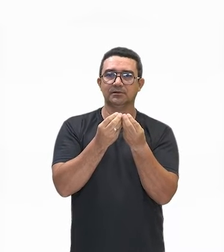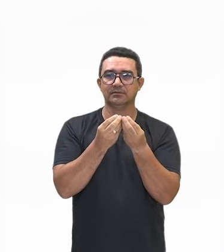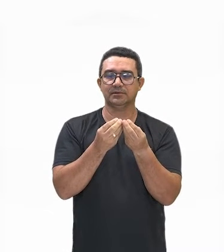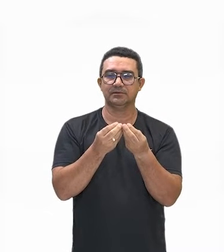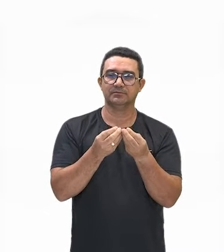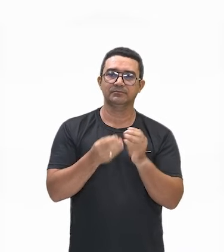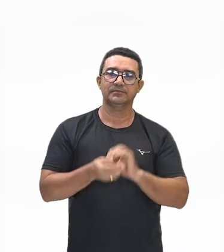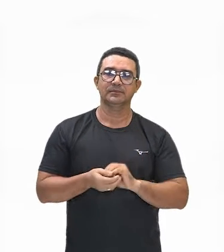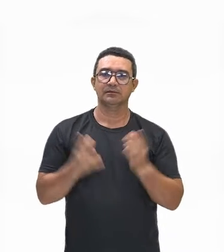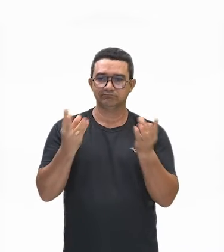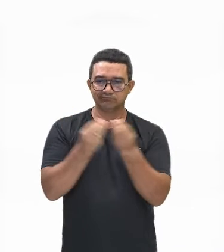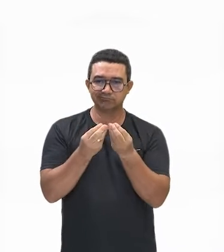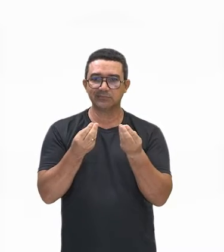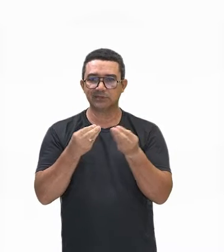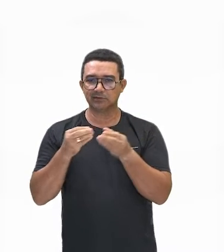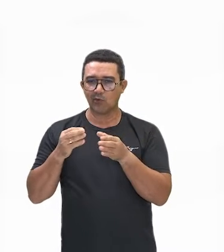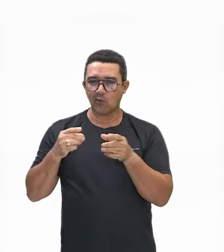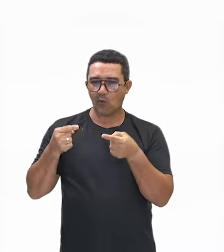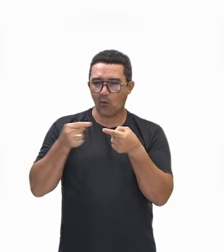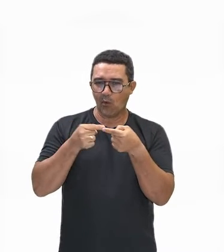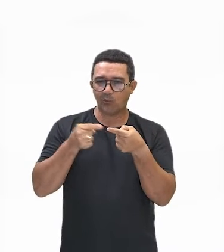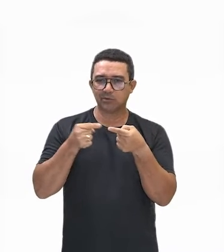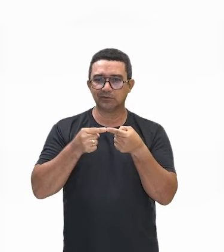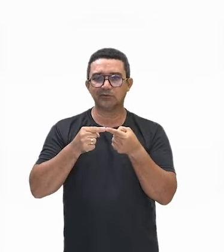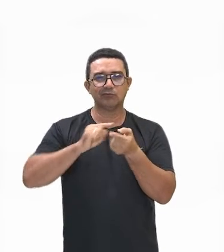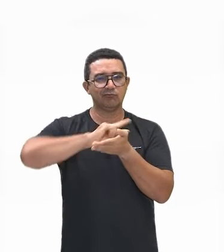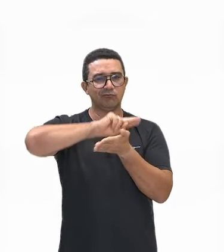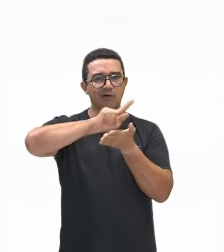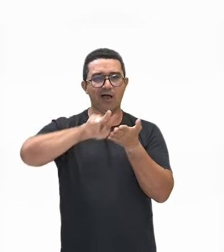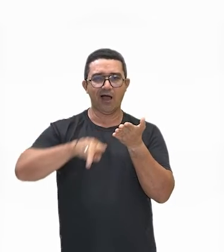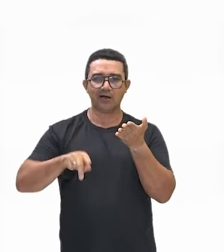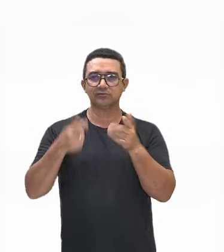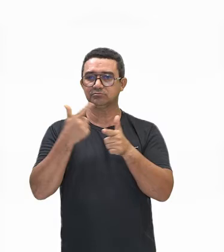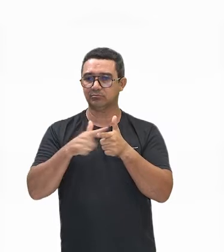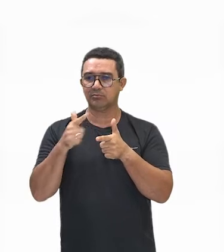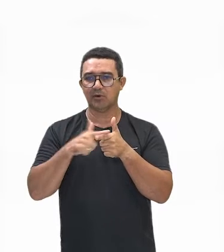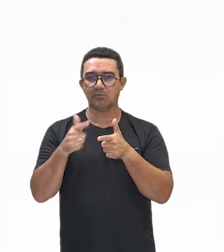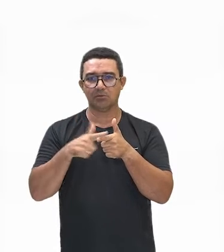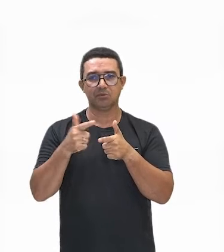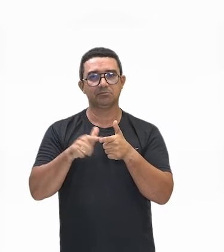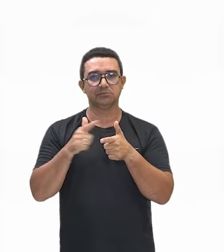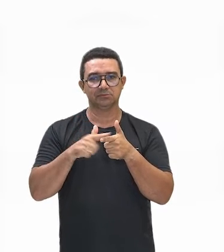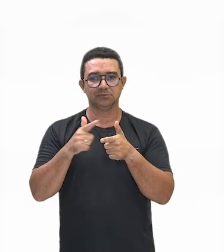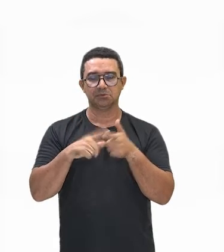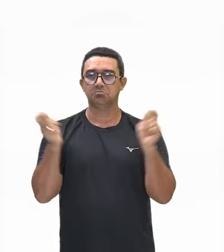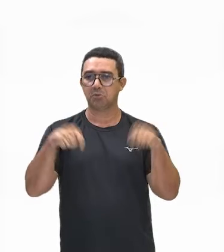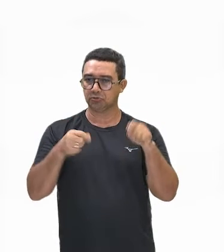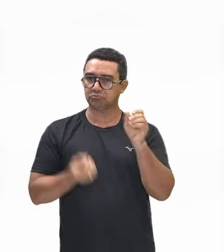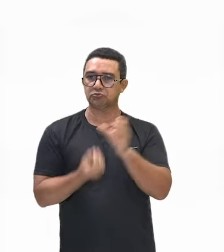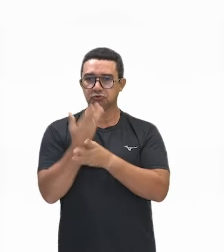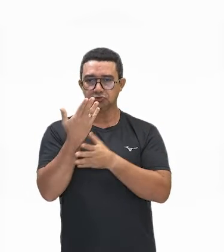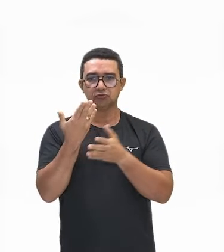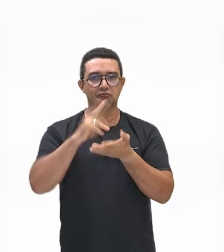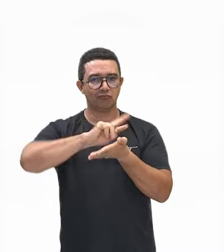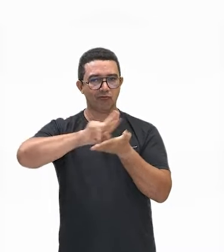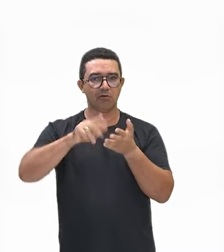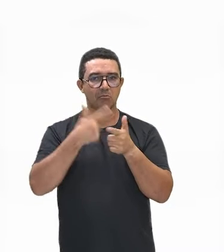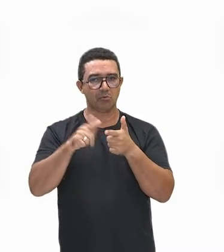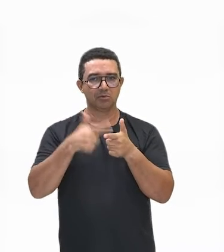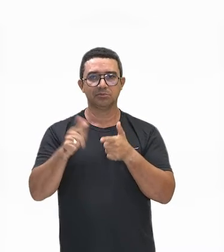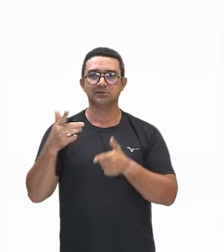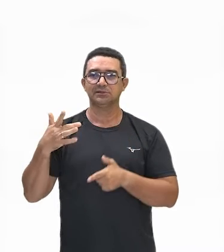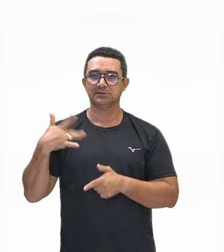problemas, potenciais problemas, né? De saúde, né? Trazer sérios riscos aí à saúde,